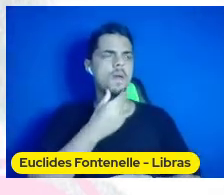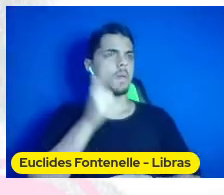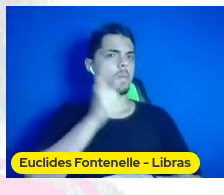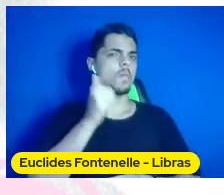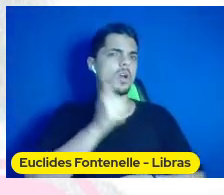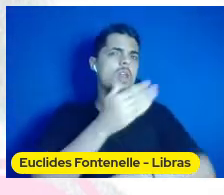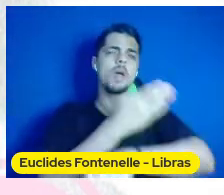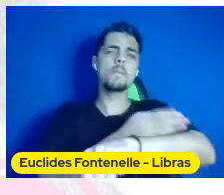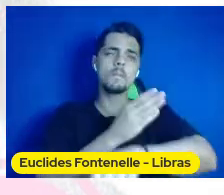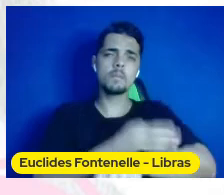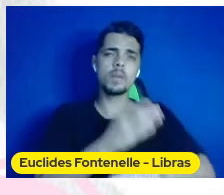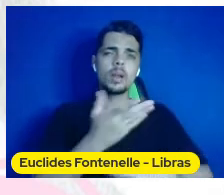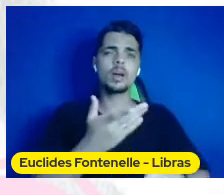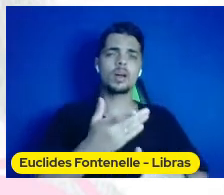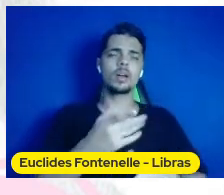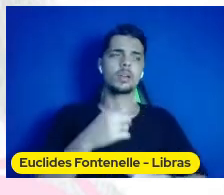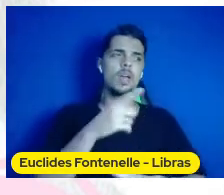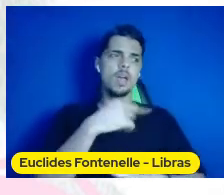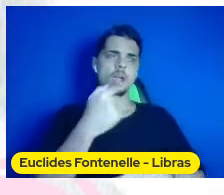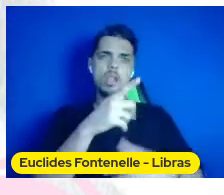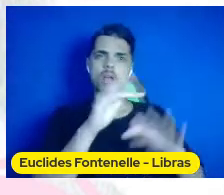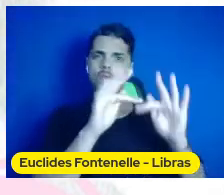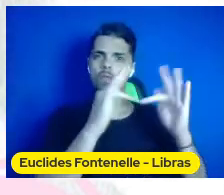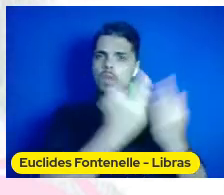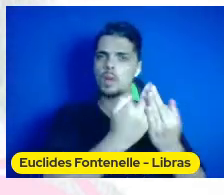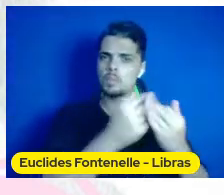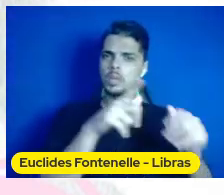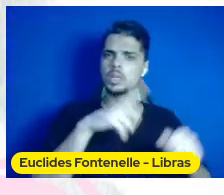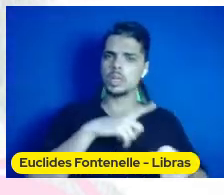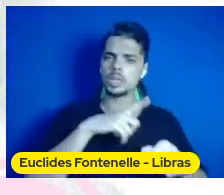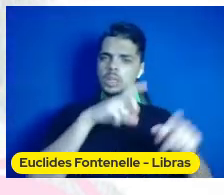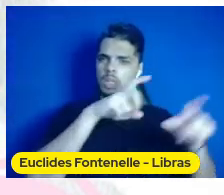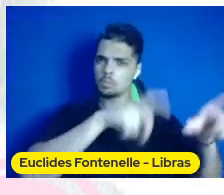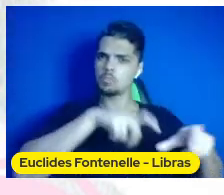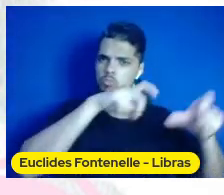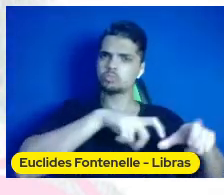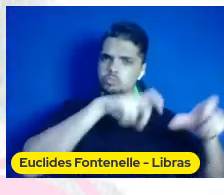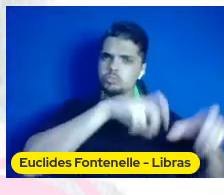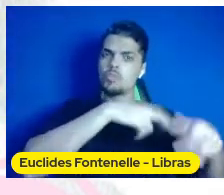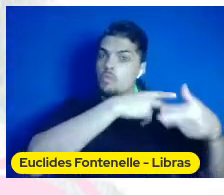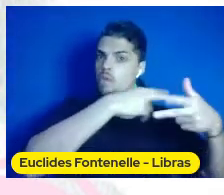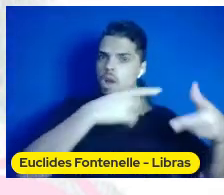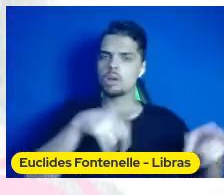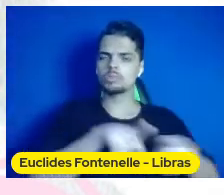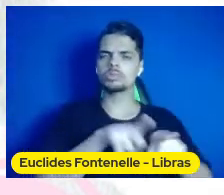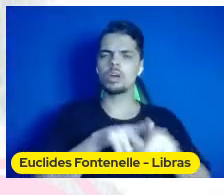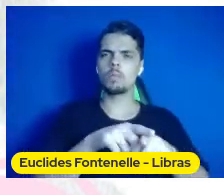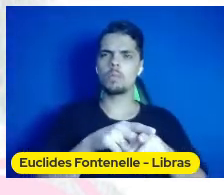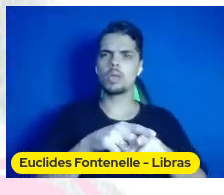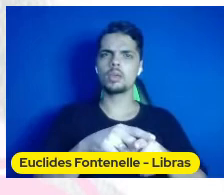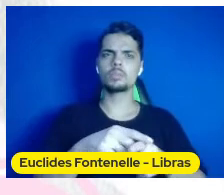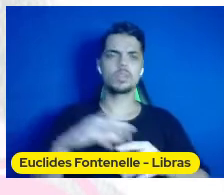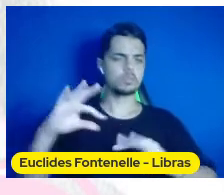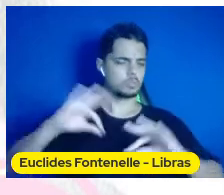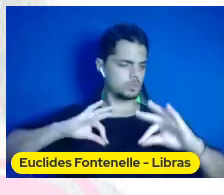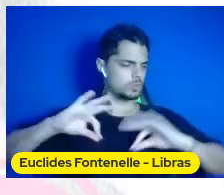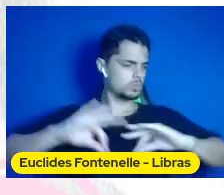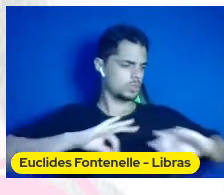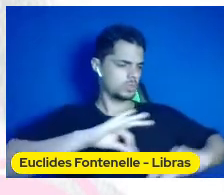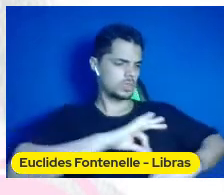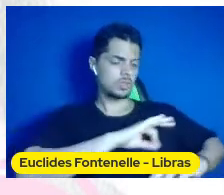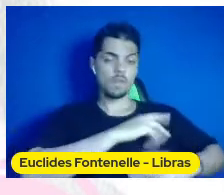forma, tinha posses, né, e foi condecorada na Bahia. A Maria Filipa, uma mulher